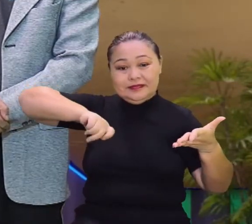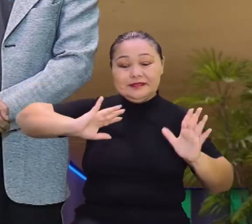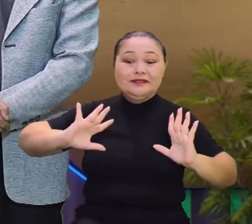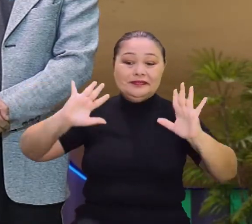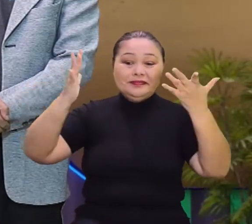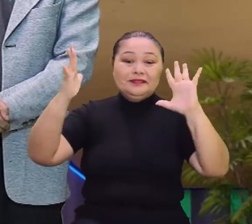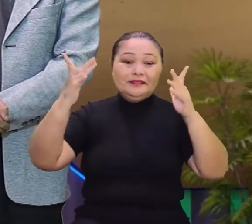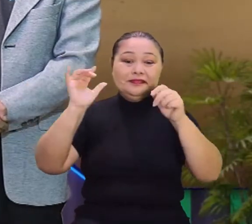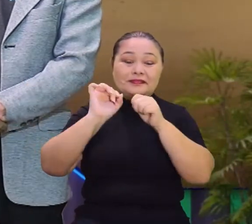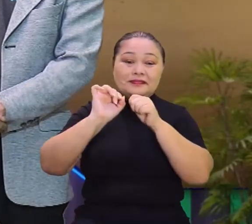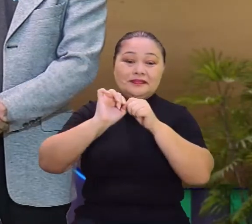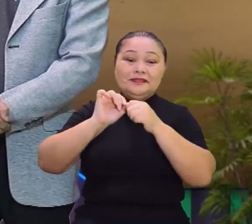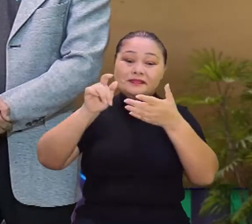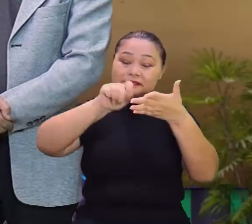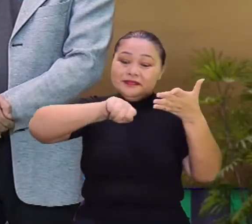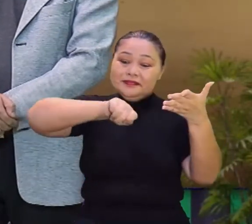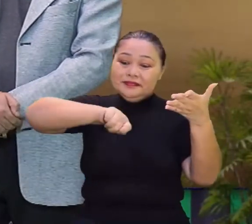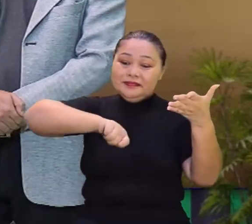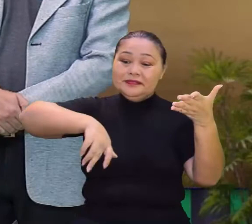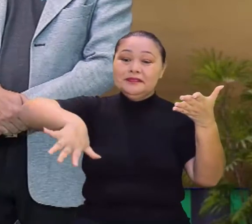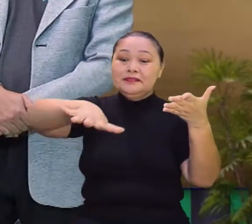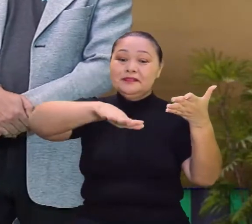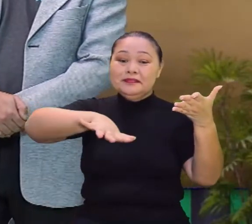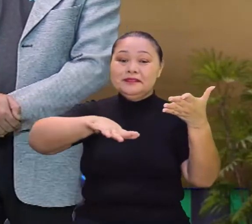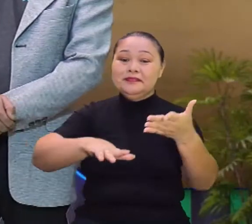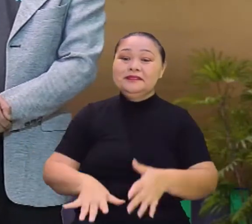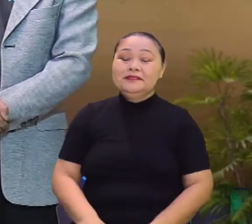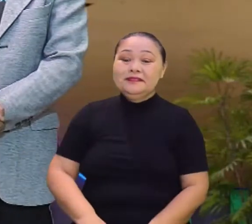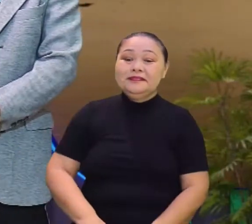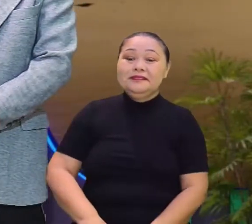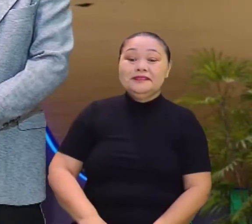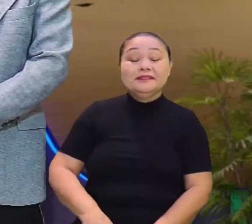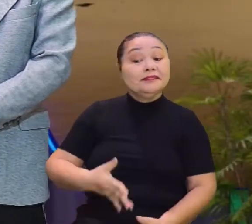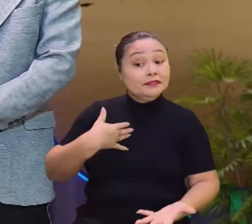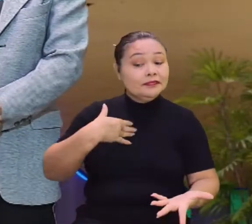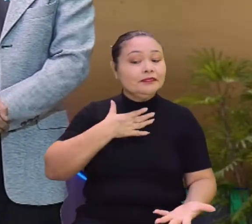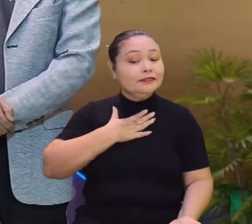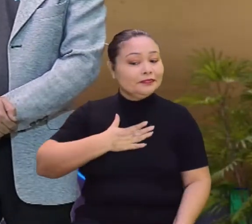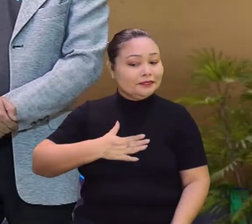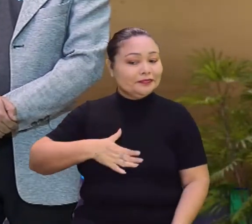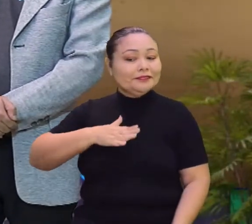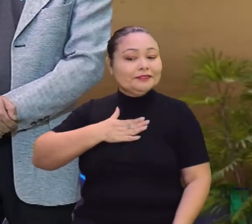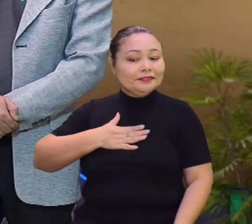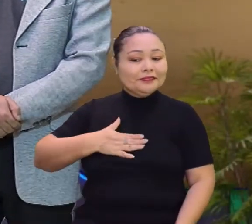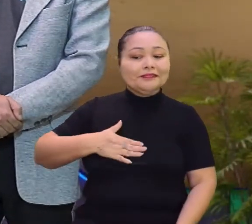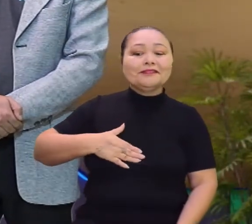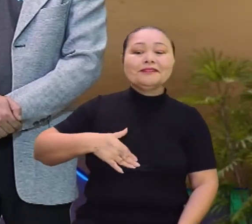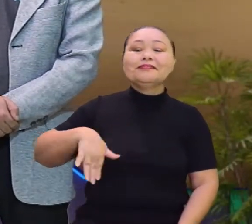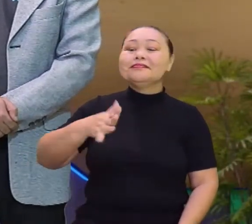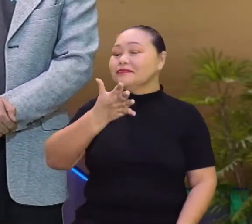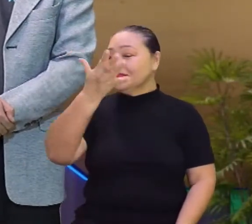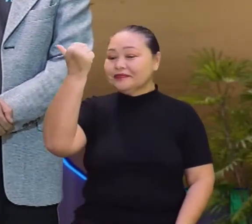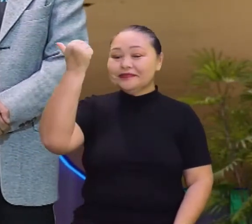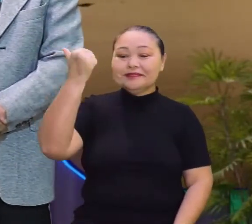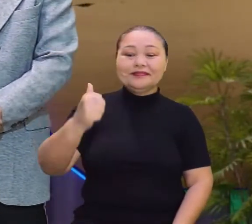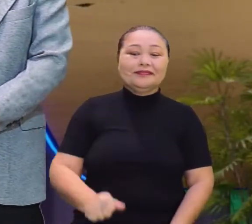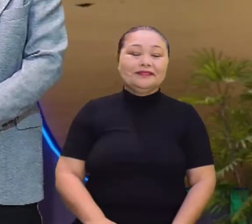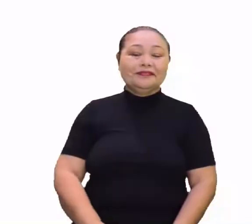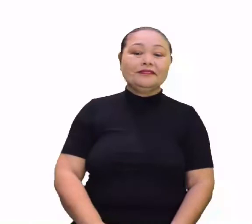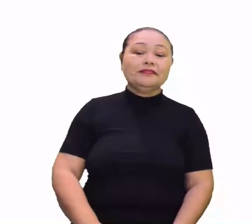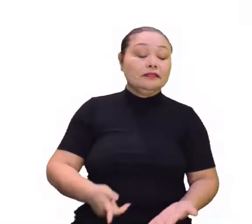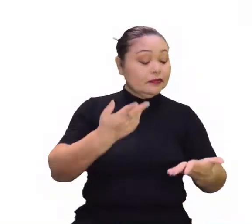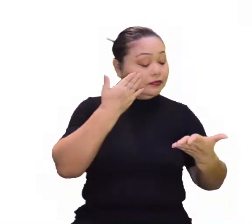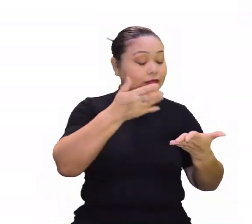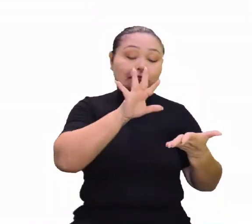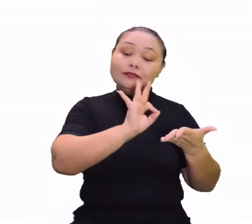festejar cada acerto dessa galera. Rogério. Oi. Suave na nave? Suave na nave. Aí, vamos lá. Vamos ver se todo